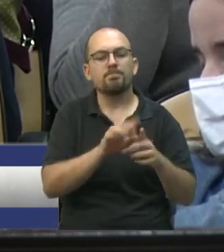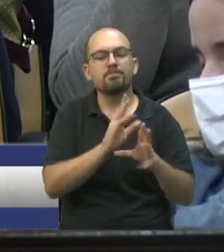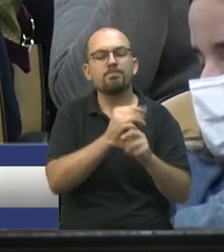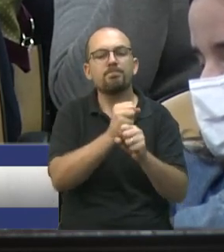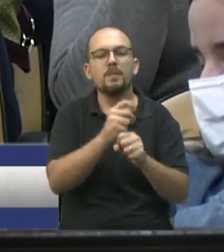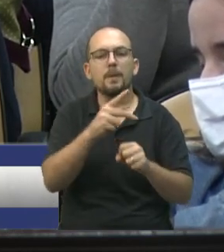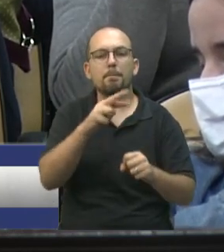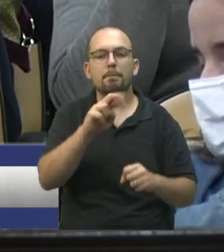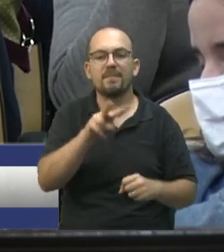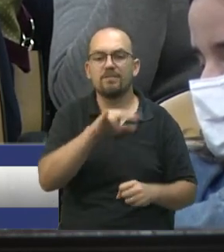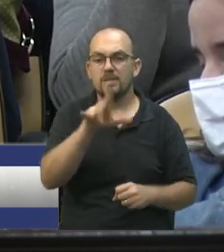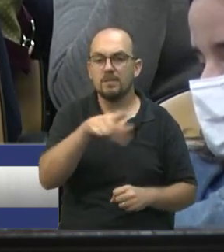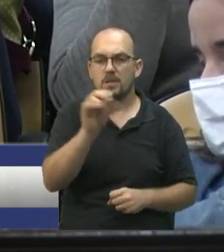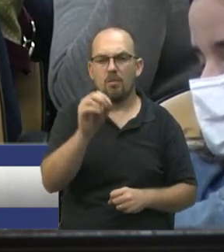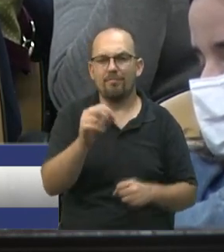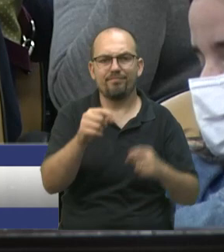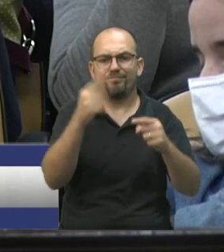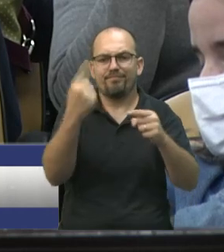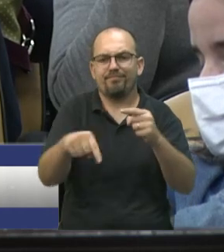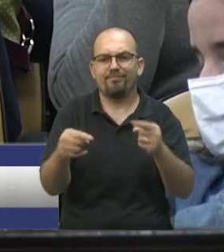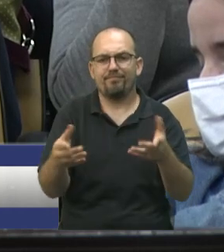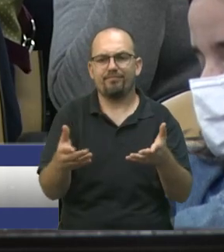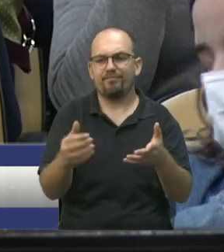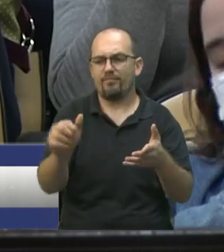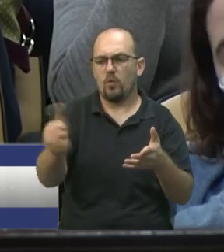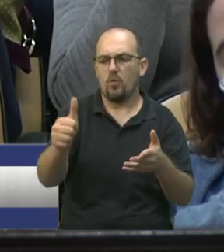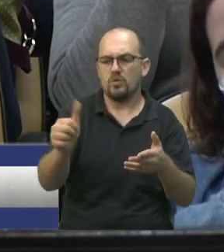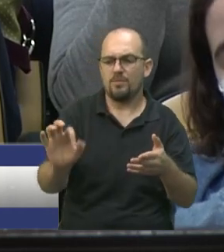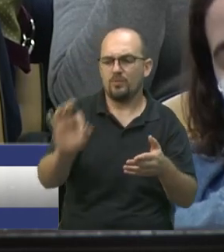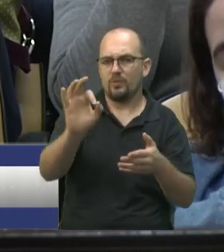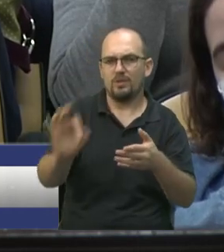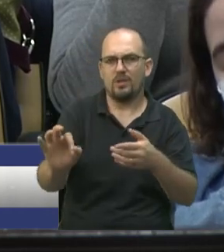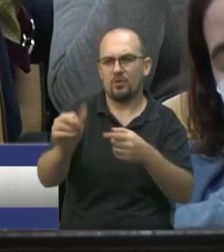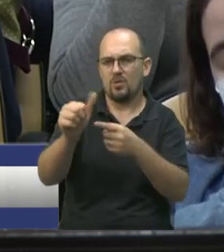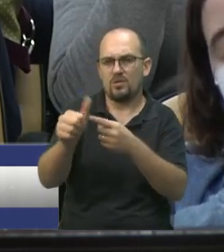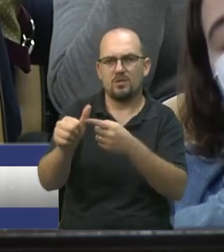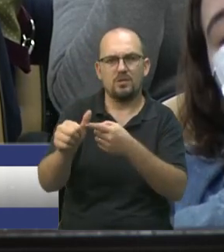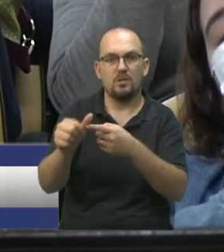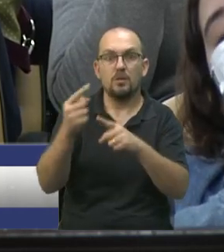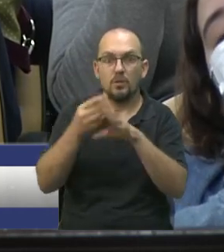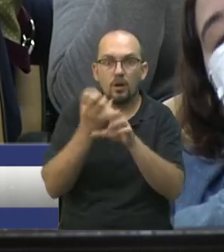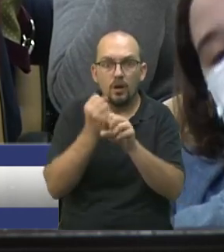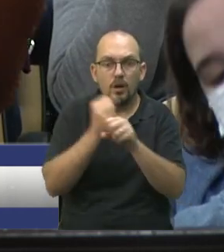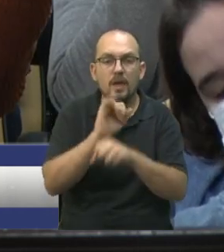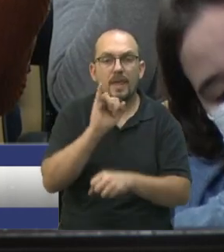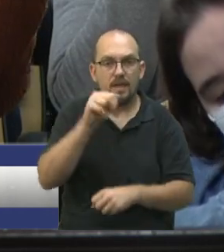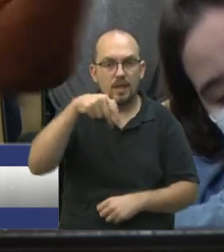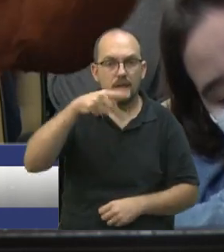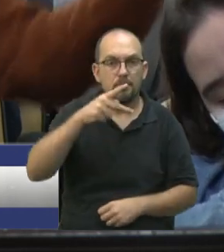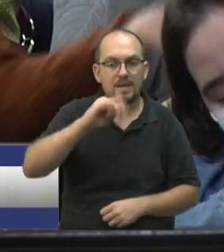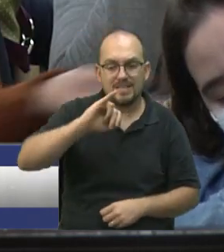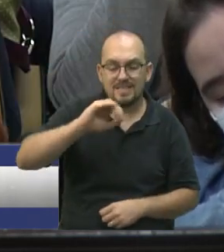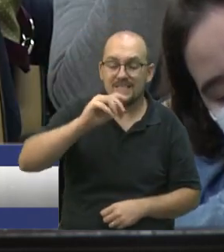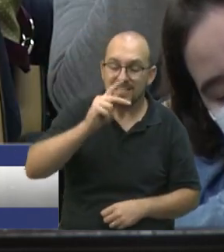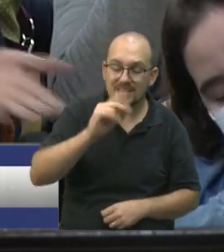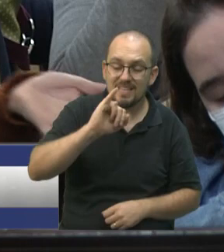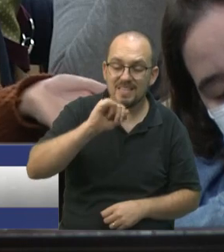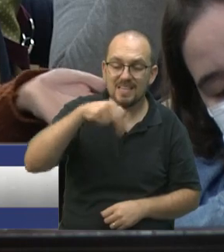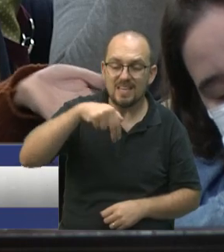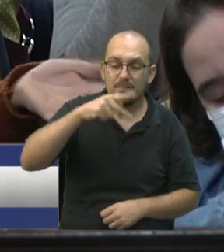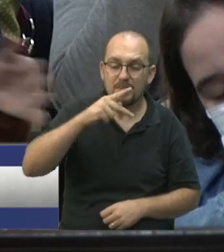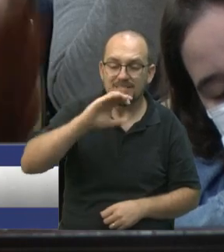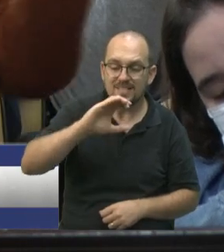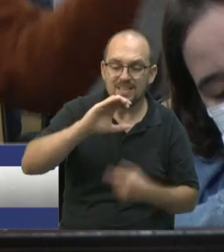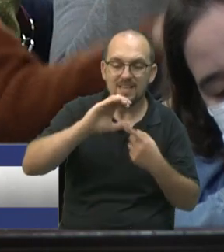orçamentária, não faz sentido que seja previsto 11%, porque foi calculado o INPC, que é a inflação, mas a gente está com